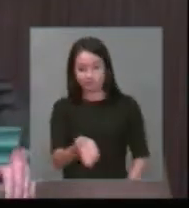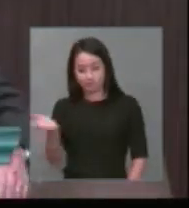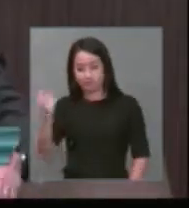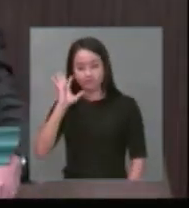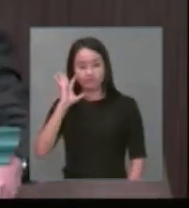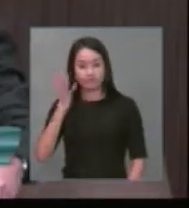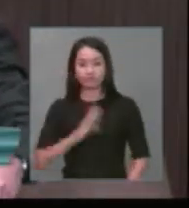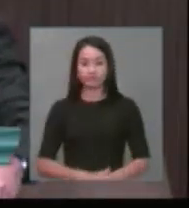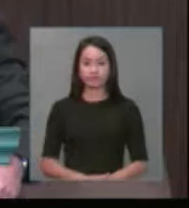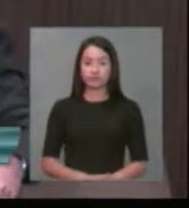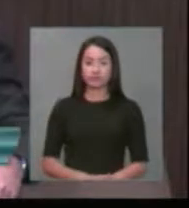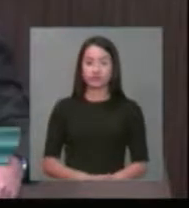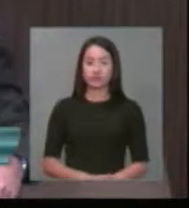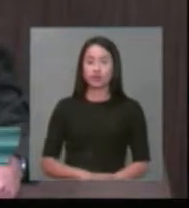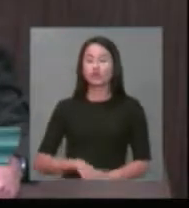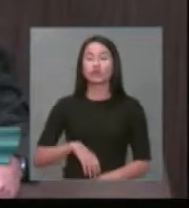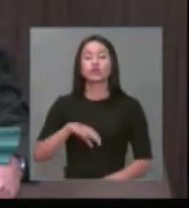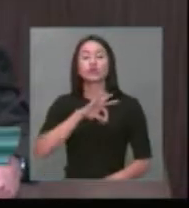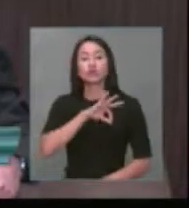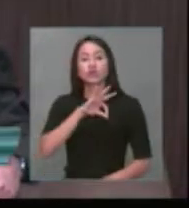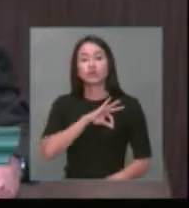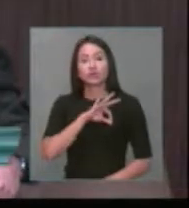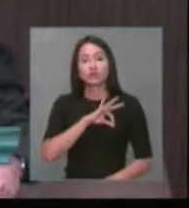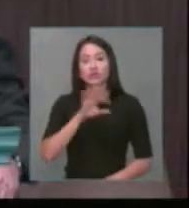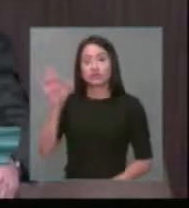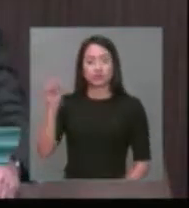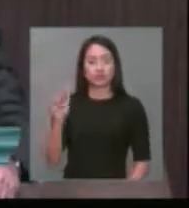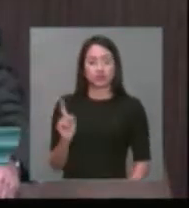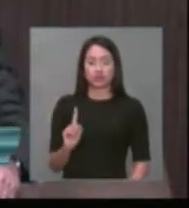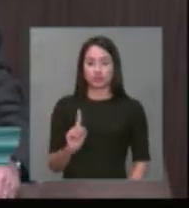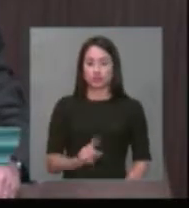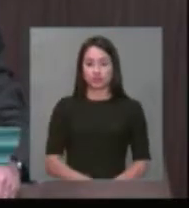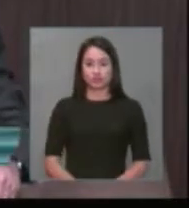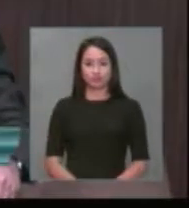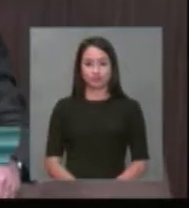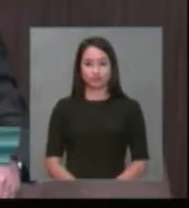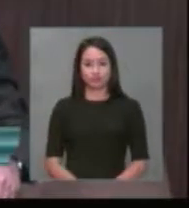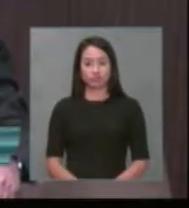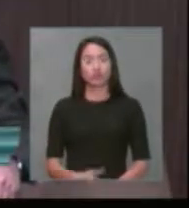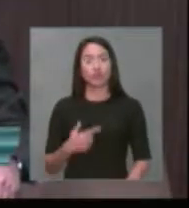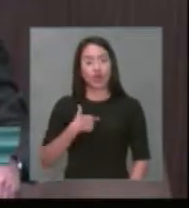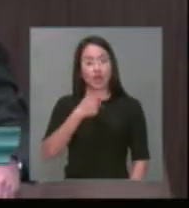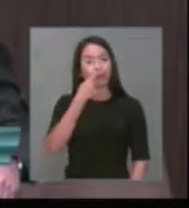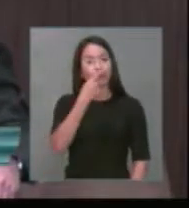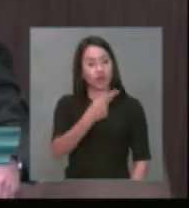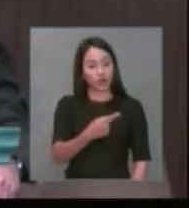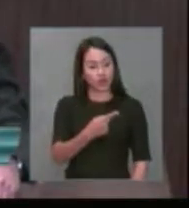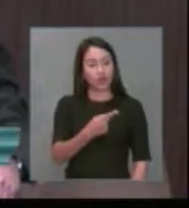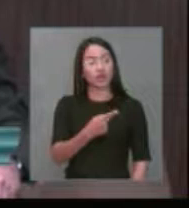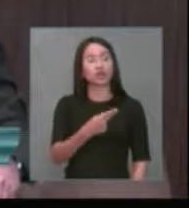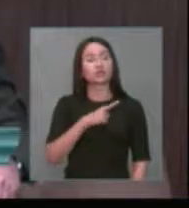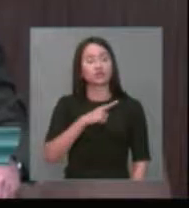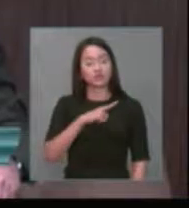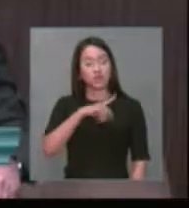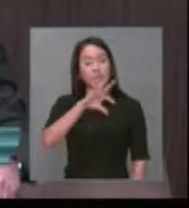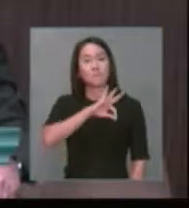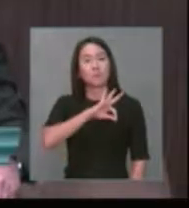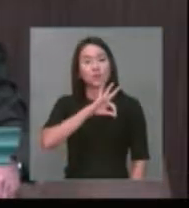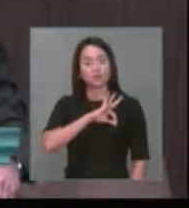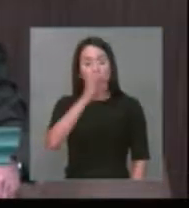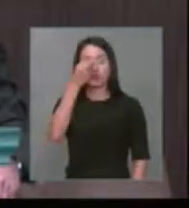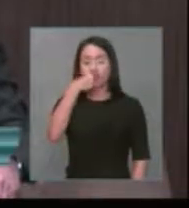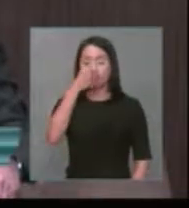parlamentar, as facções criminosas estão ditando leis no país. Ele acredita que não haverá solução para a violência crescente sem